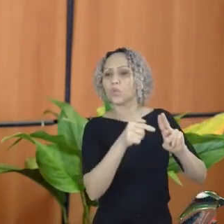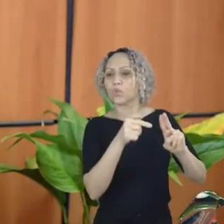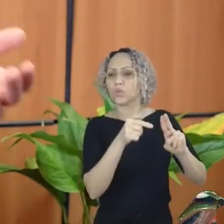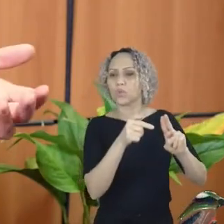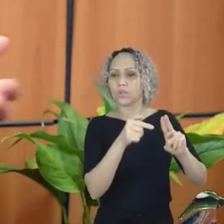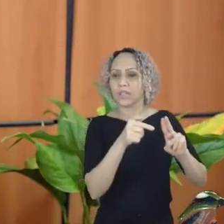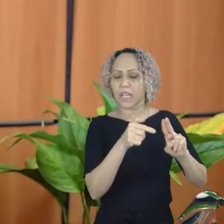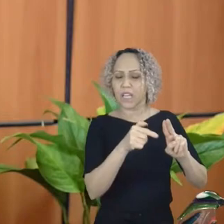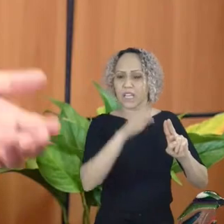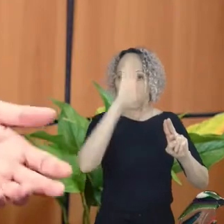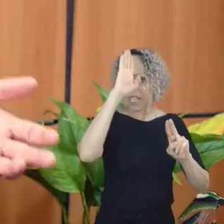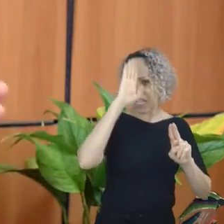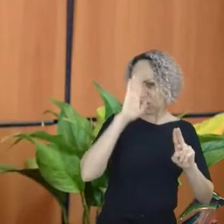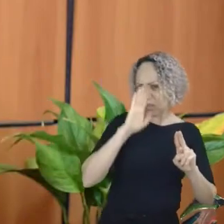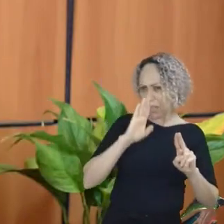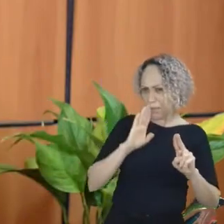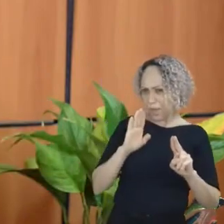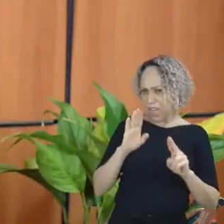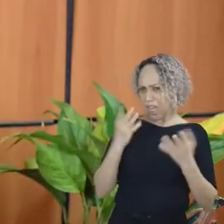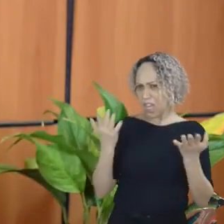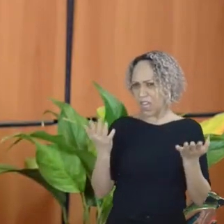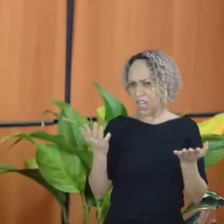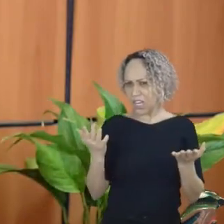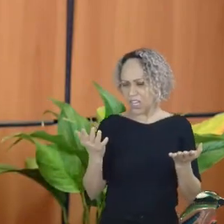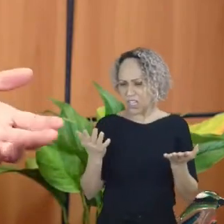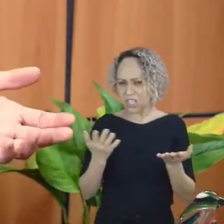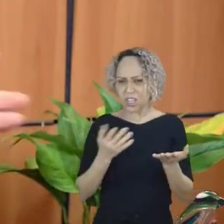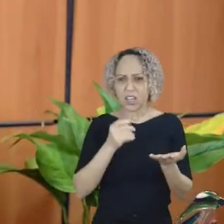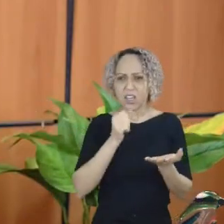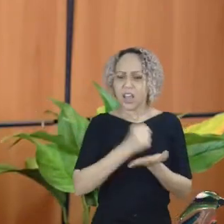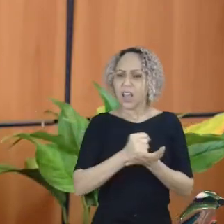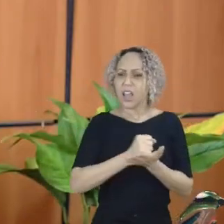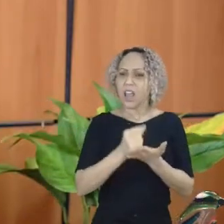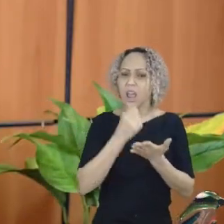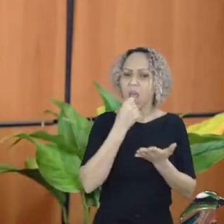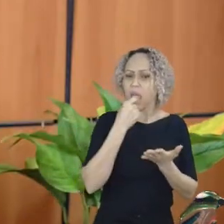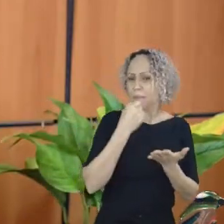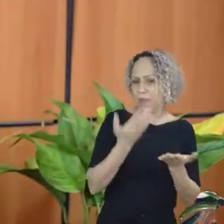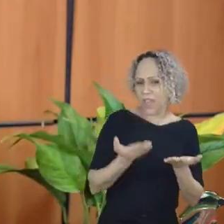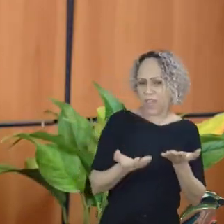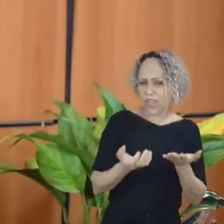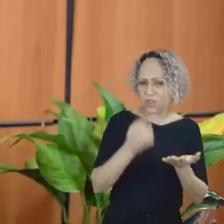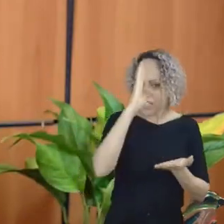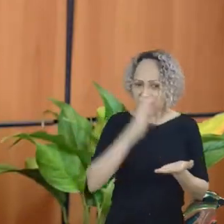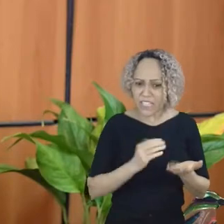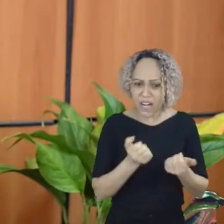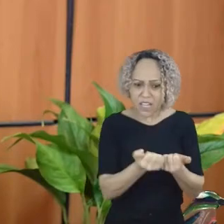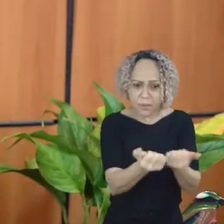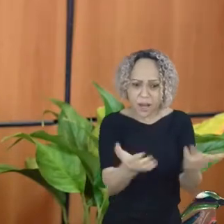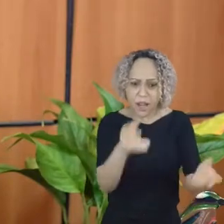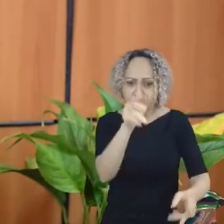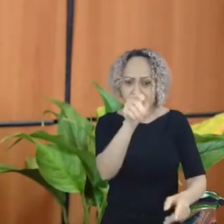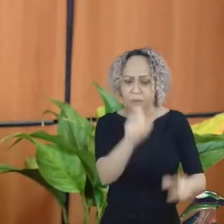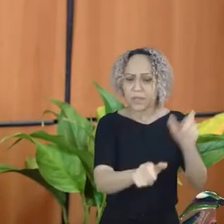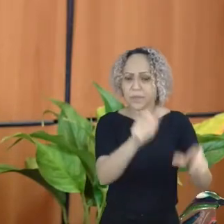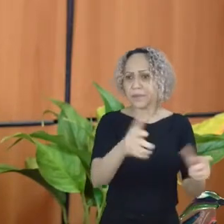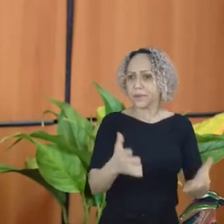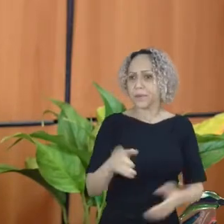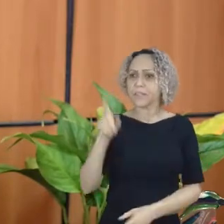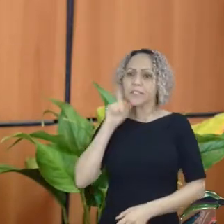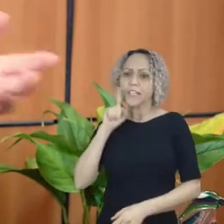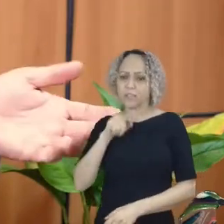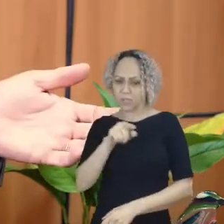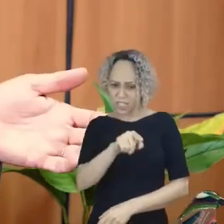fornece gratuitamente para as pessoas um monte de medicamentos. Você vai nos Estados Unidos, não tem, por exemplo. Tem um exemplo de uma menina aí que